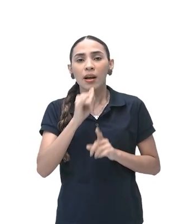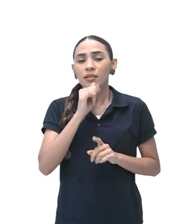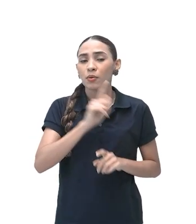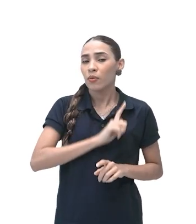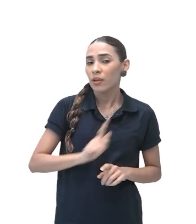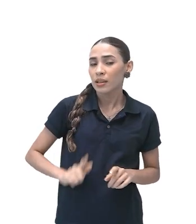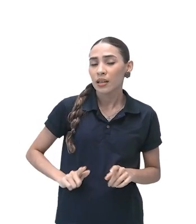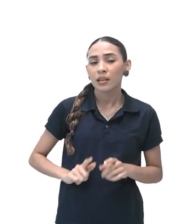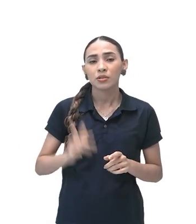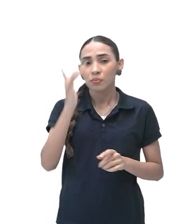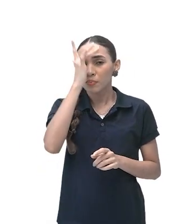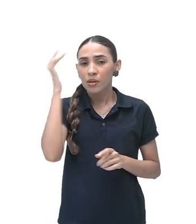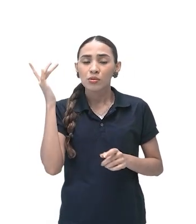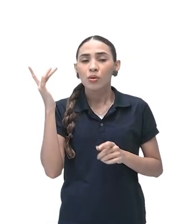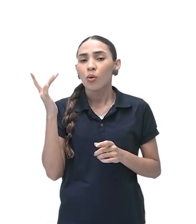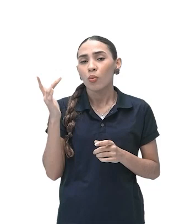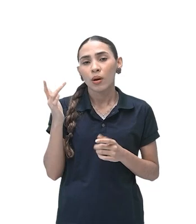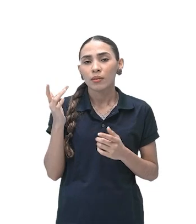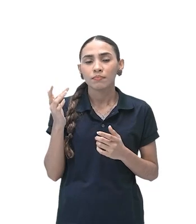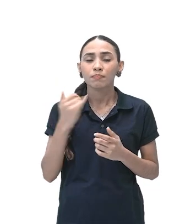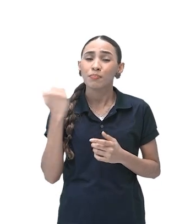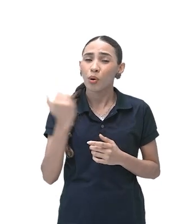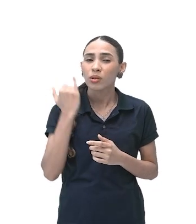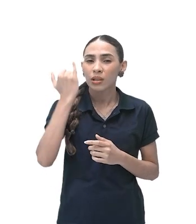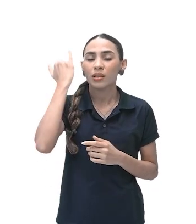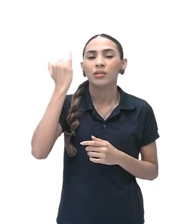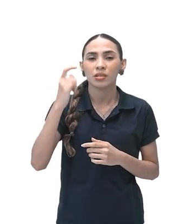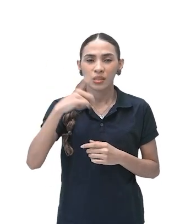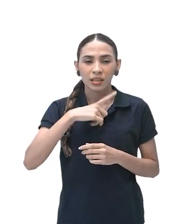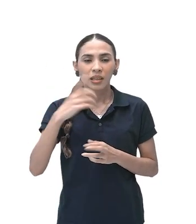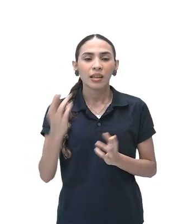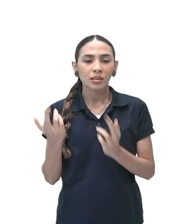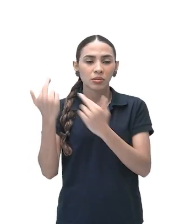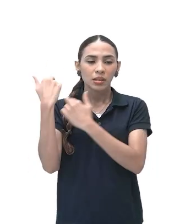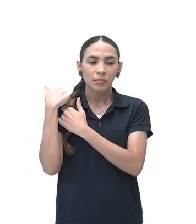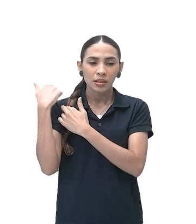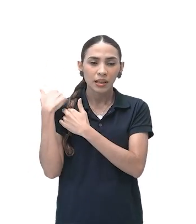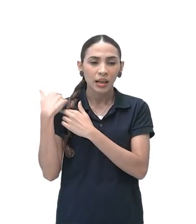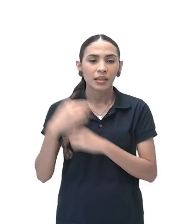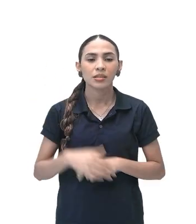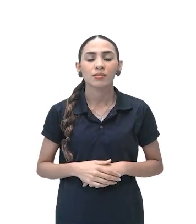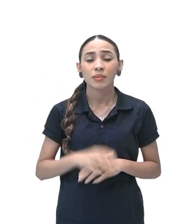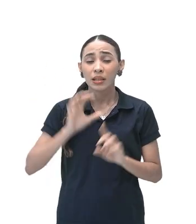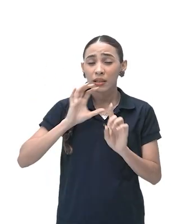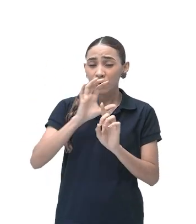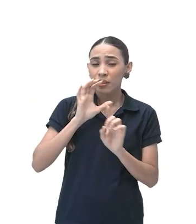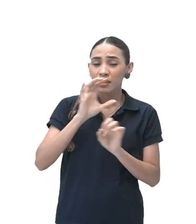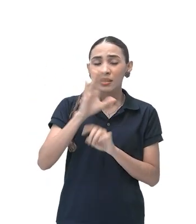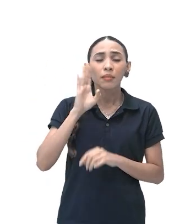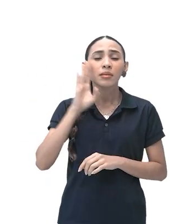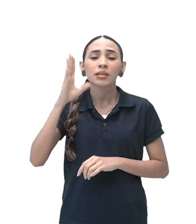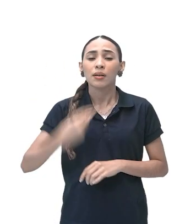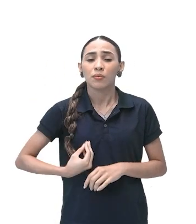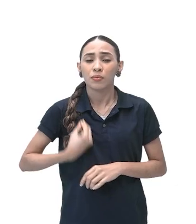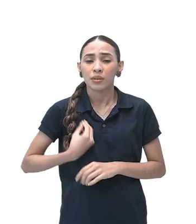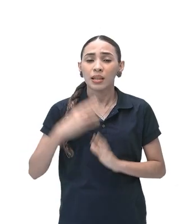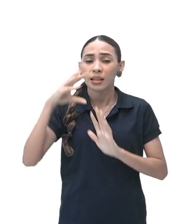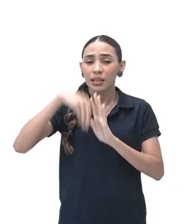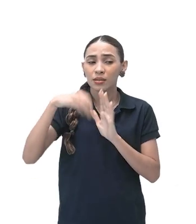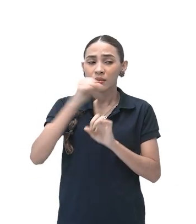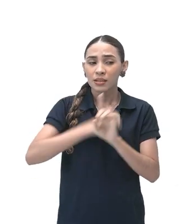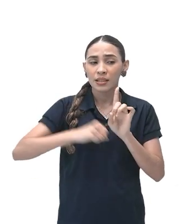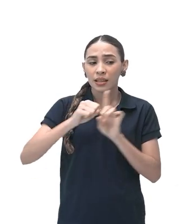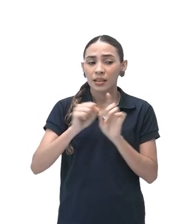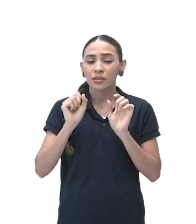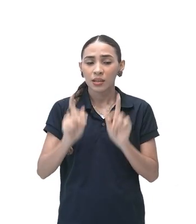funcionário público, né? Alguém que tenha responsabilidade sobre algo que impacta a vida em sociedade,